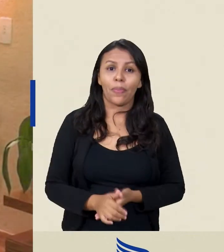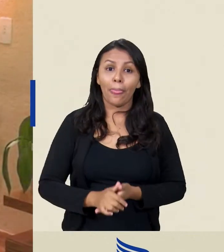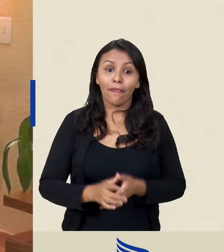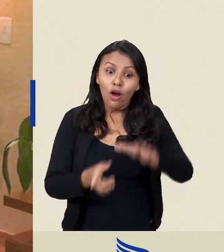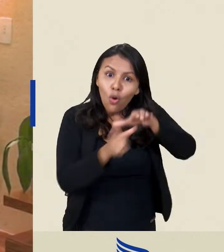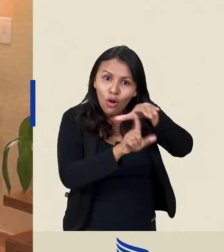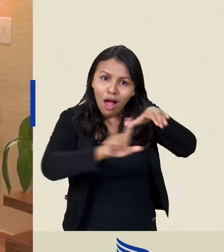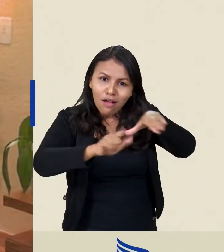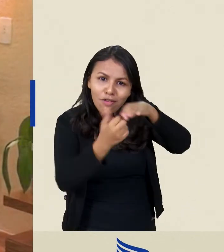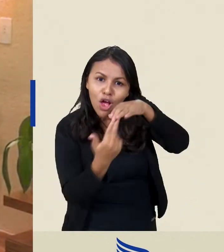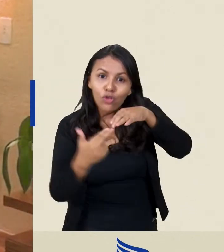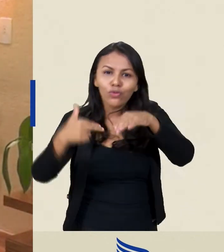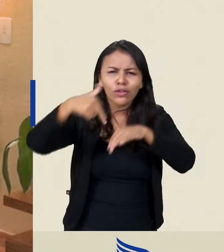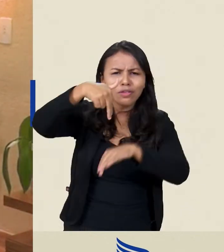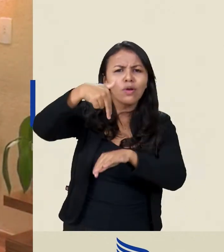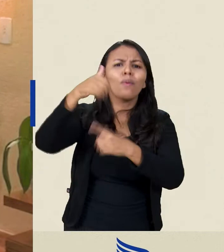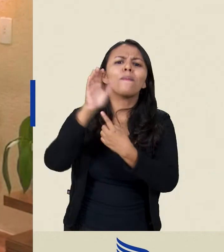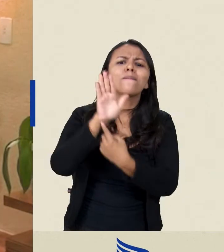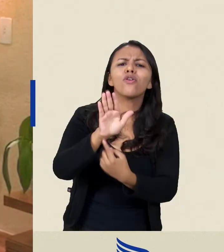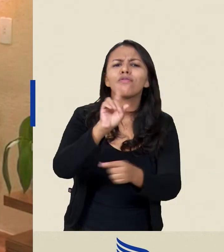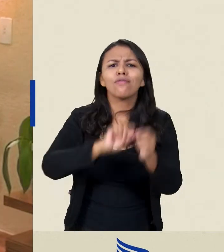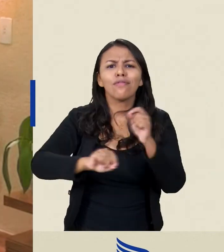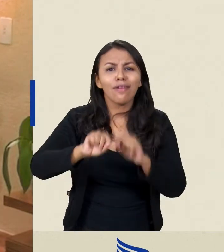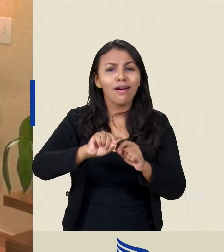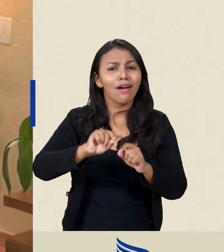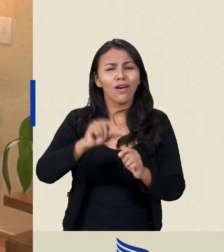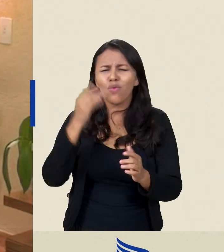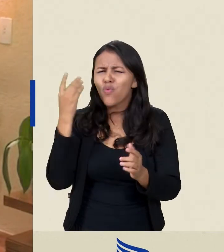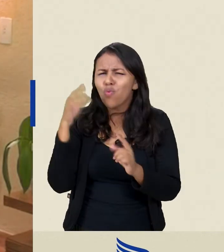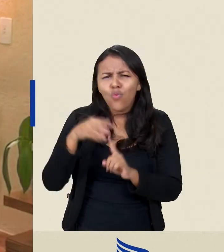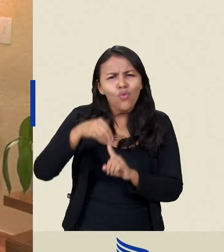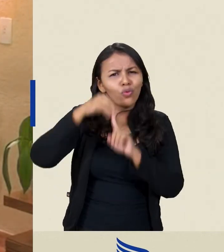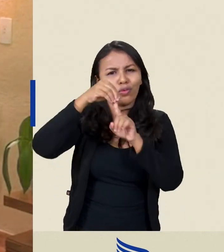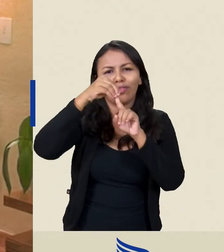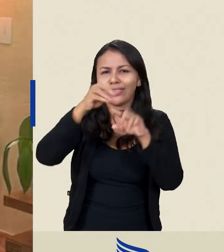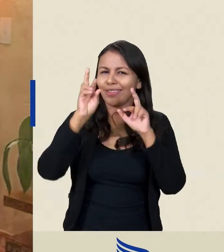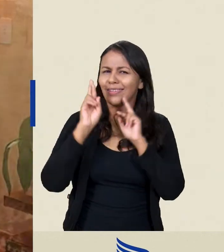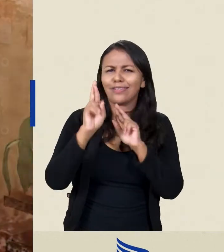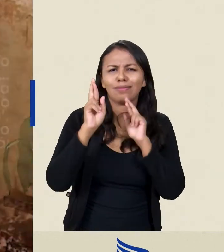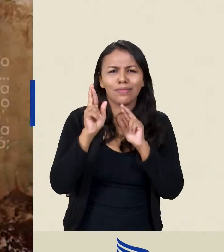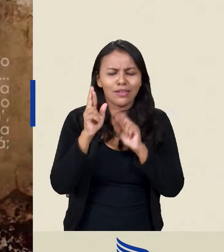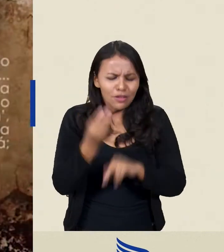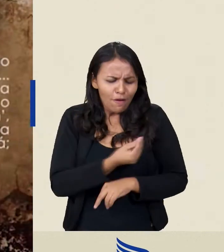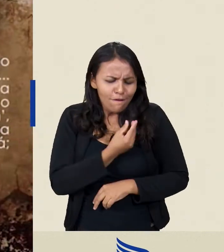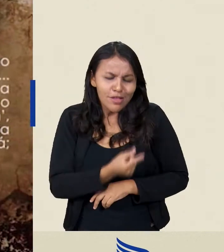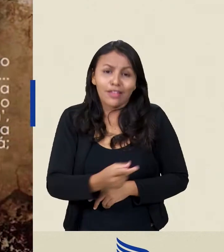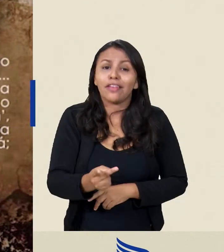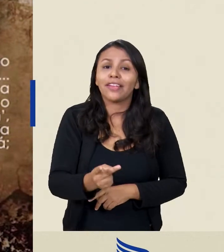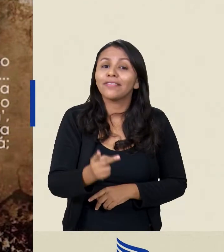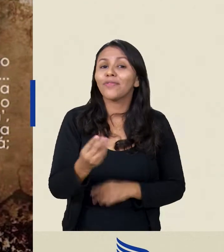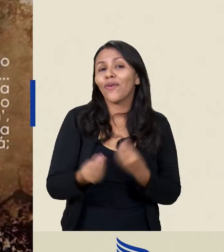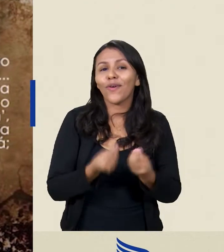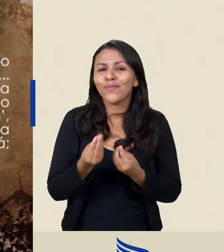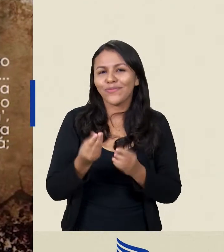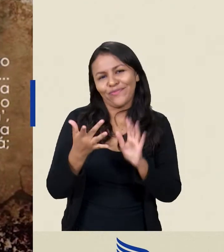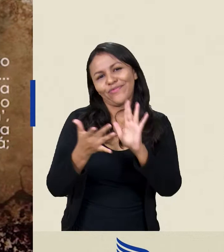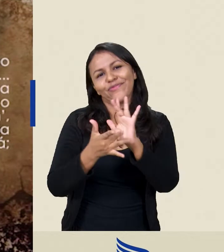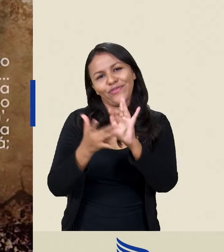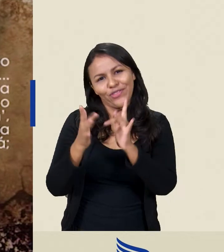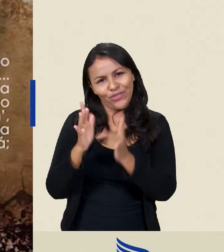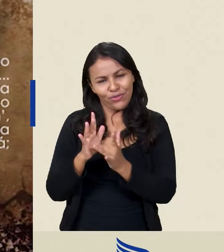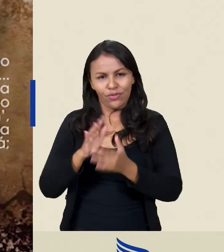a única esperança de vida eterna para o cristão é Jesus Cristo. Em Cristo a vida original,